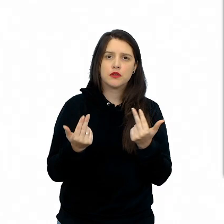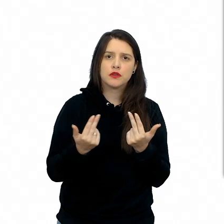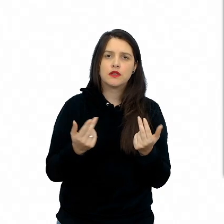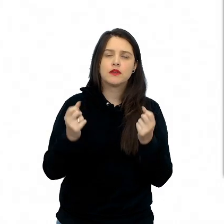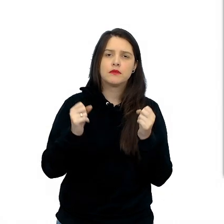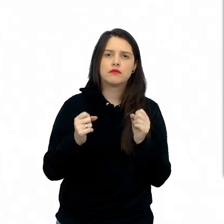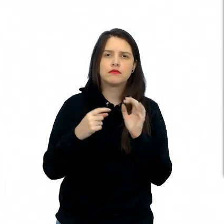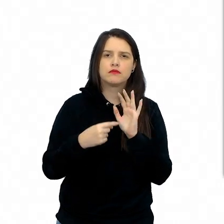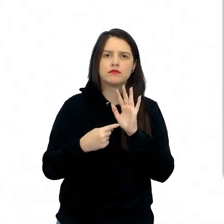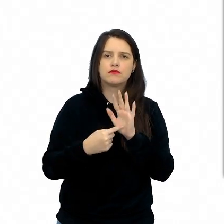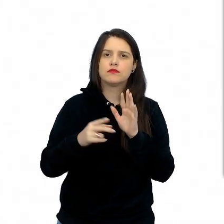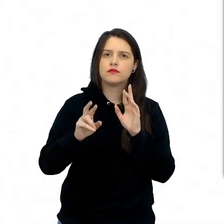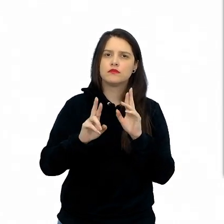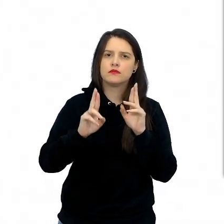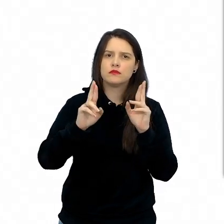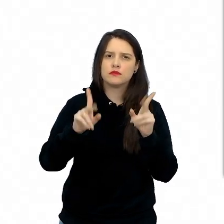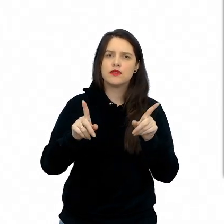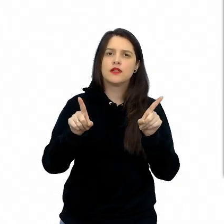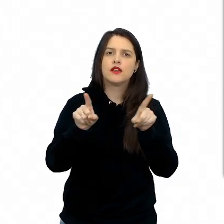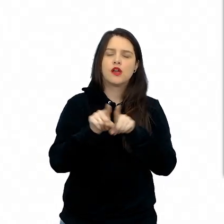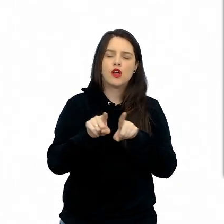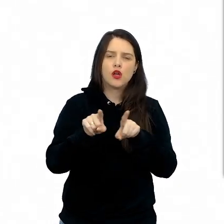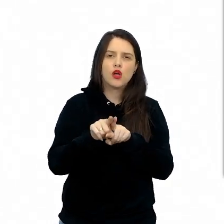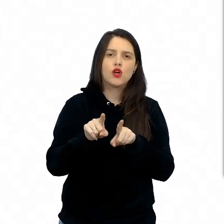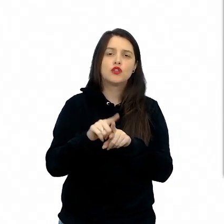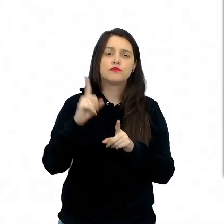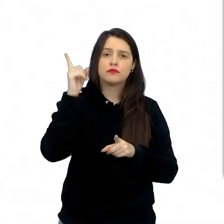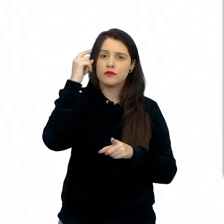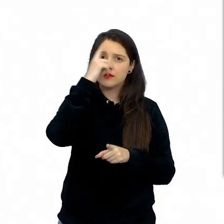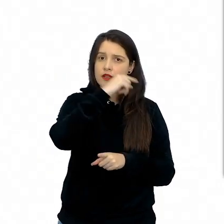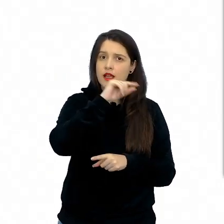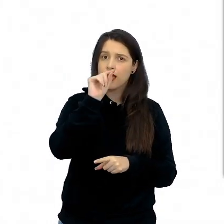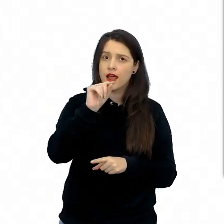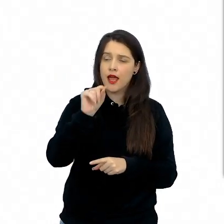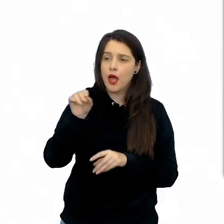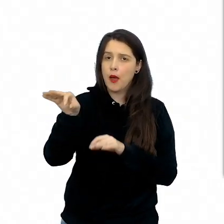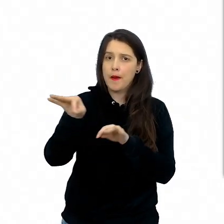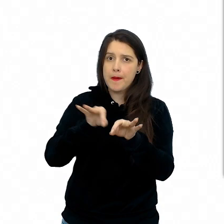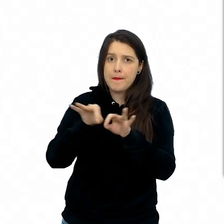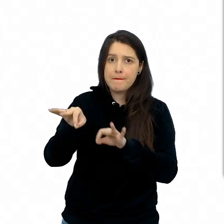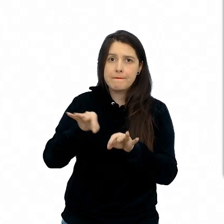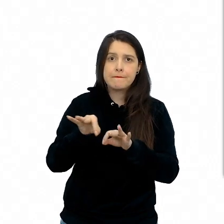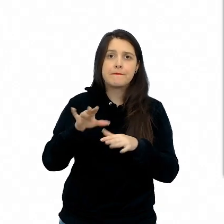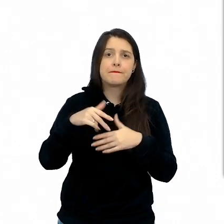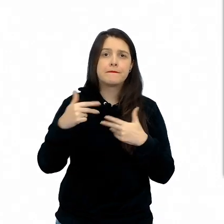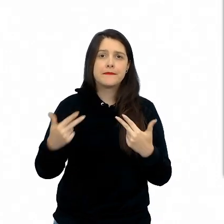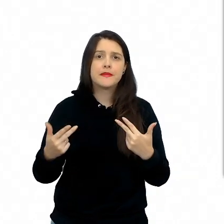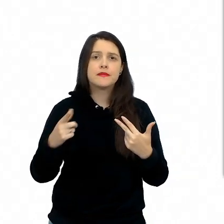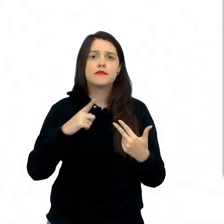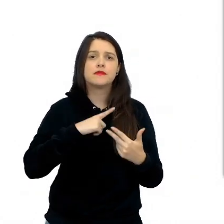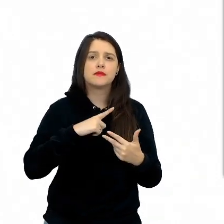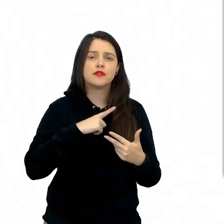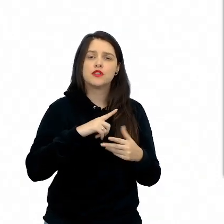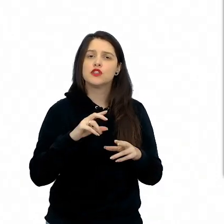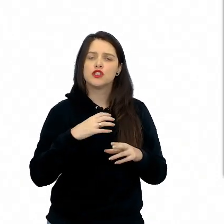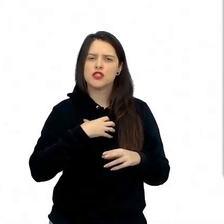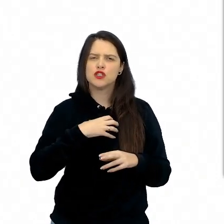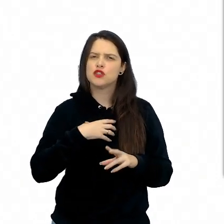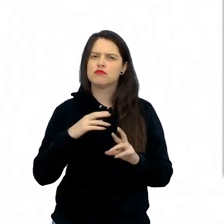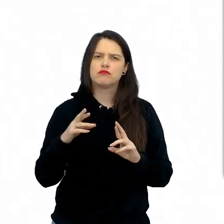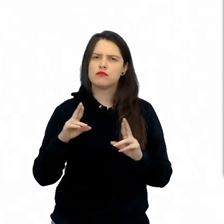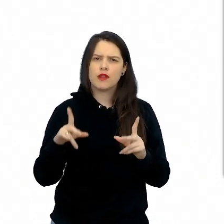áreas diferentes e que também figuras que têm mesma área podem ter perímetros